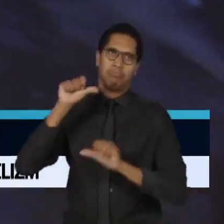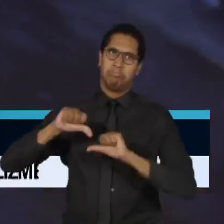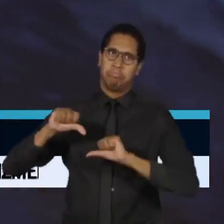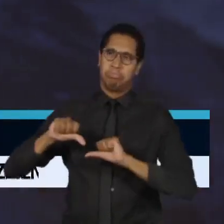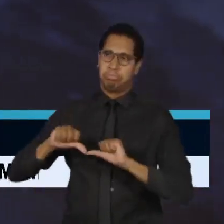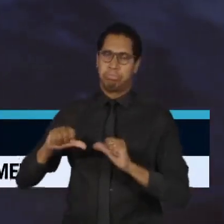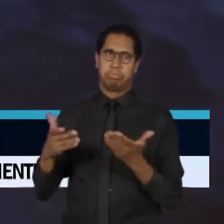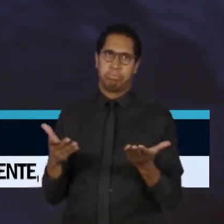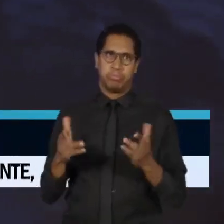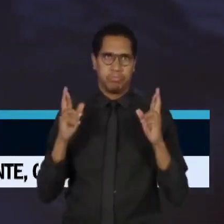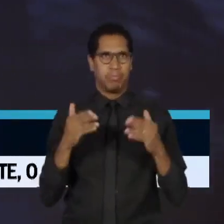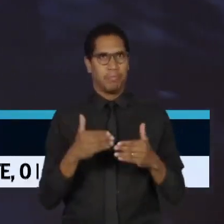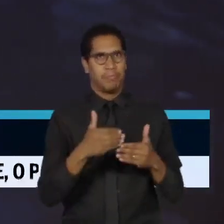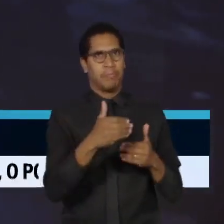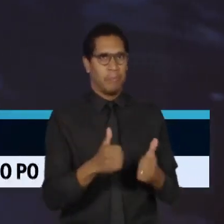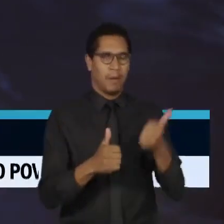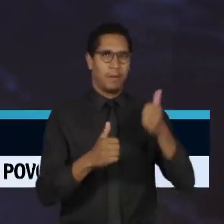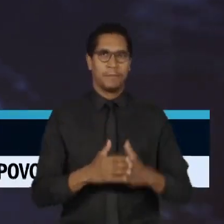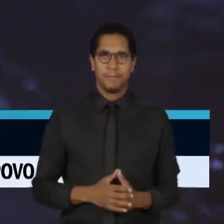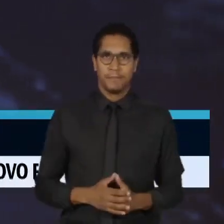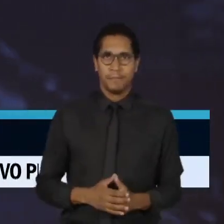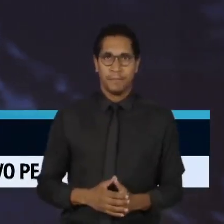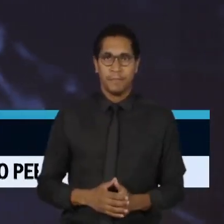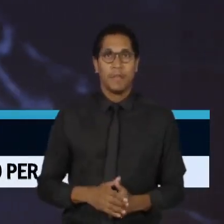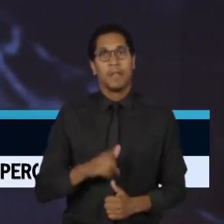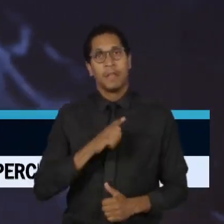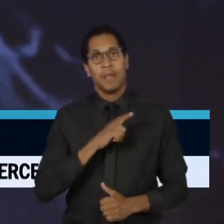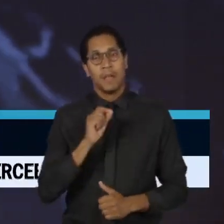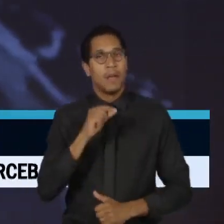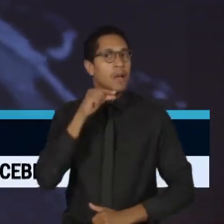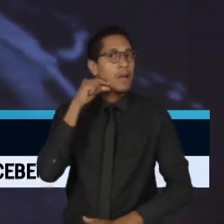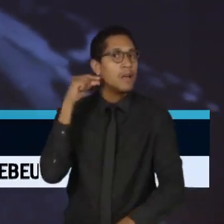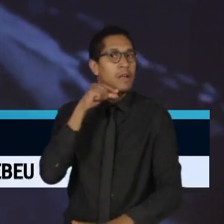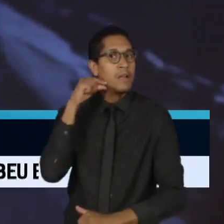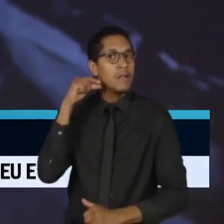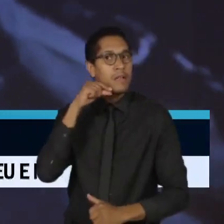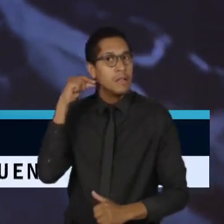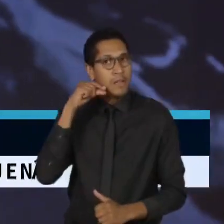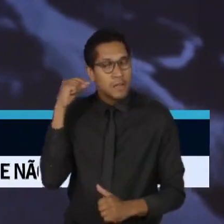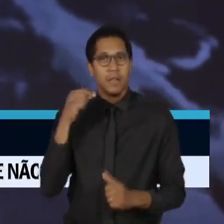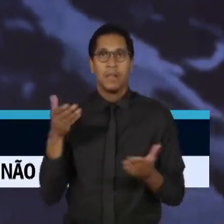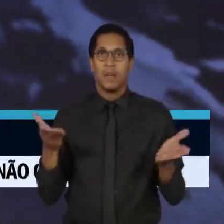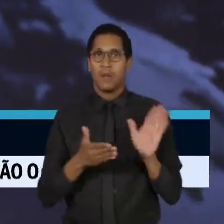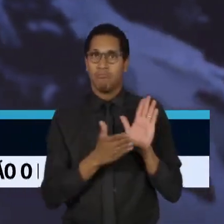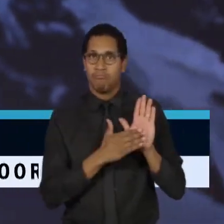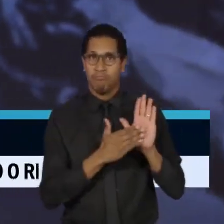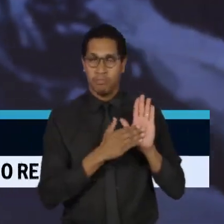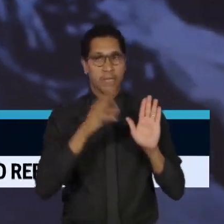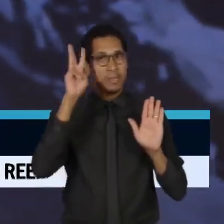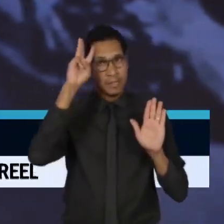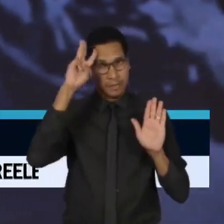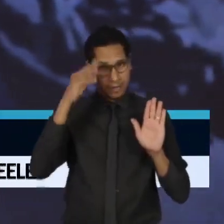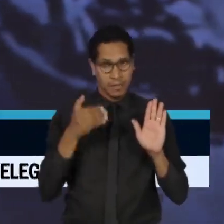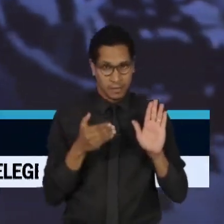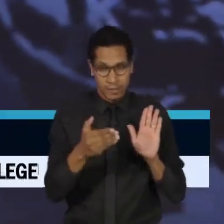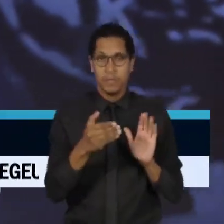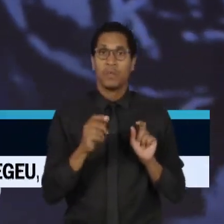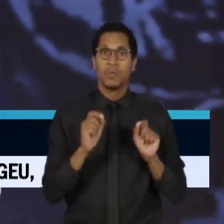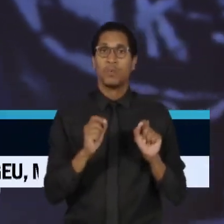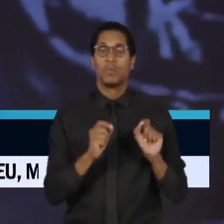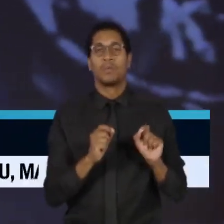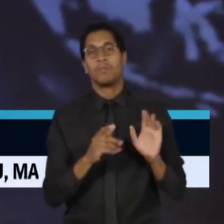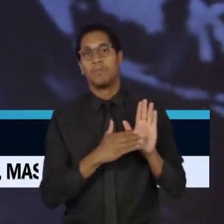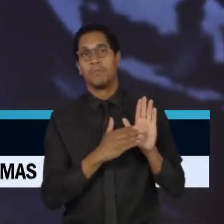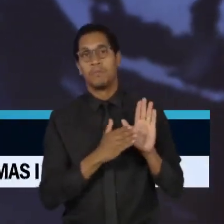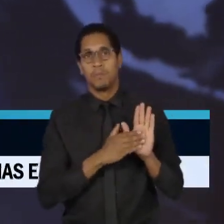o presidente da Câmara dos Deputados Arthur Lira do progressistas de Alagoas decidiu paltar para a próxima terça-feira a proposta de